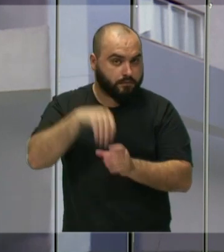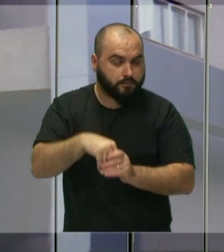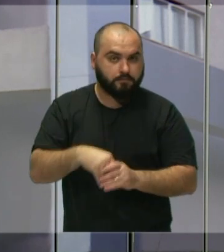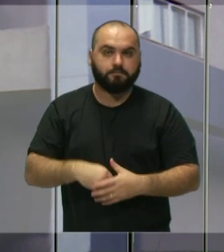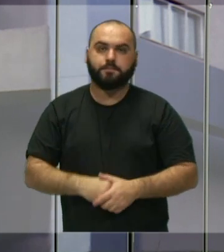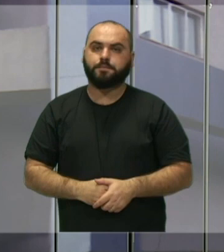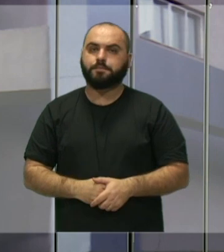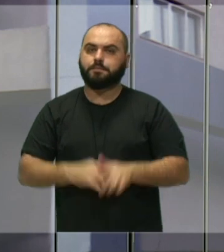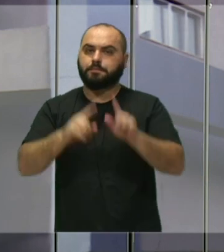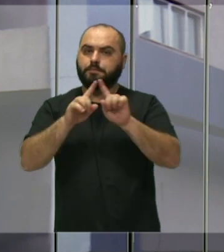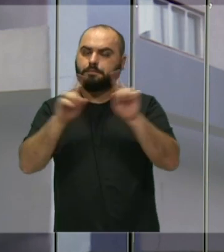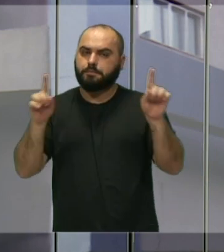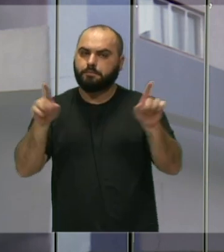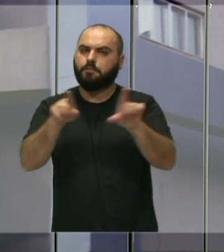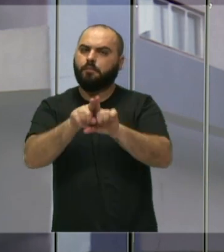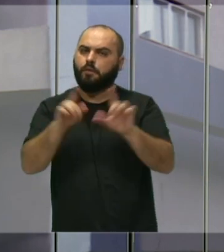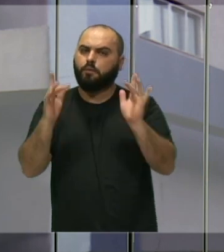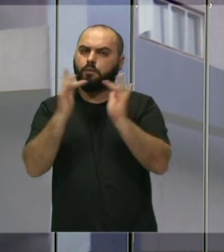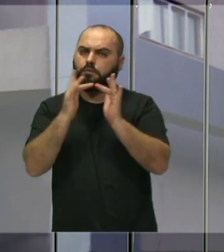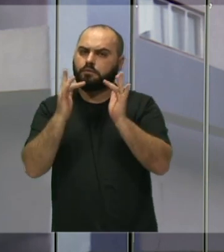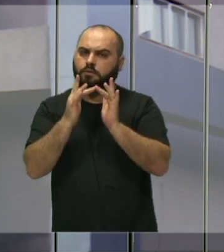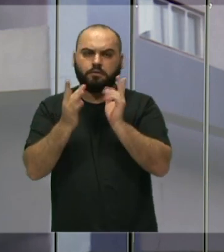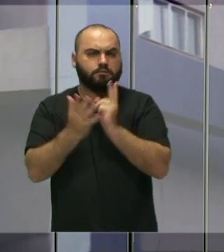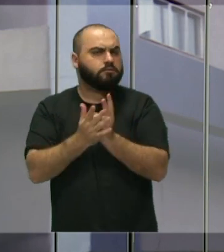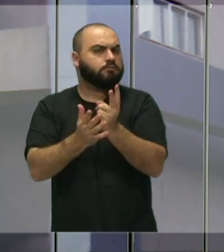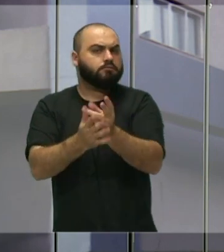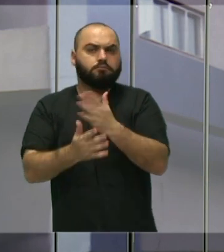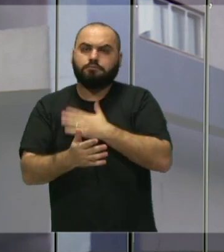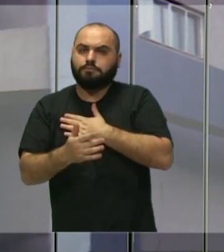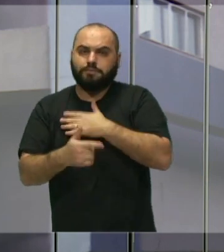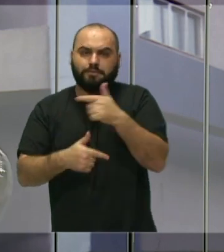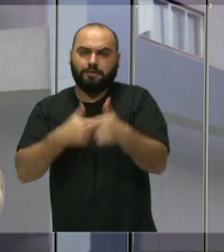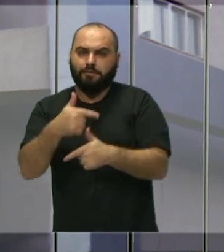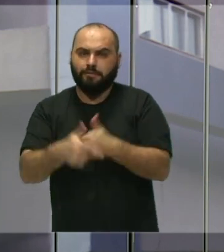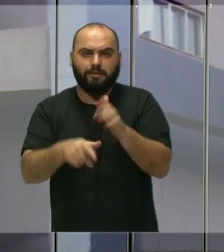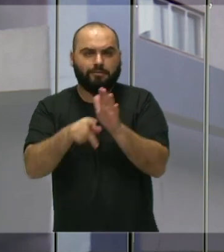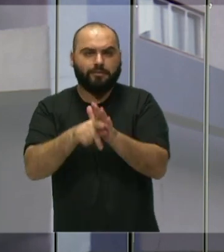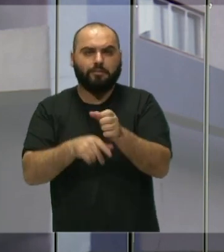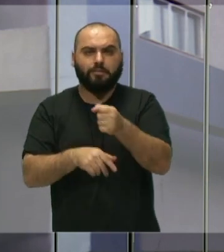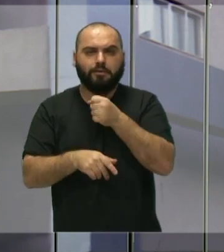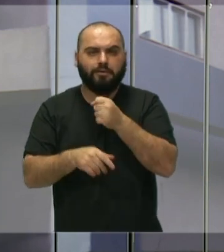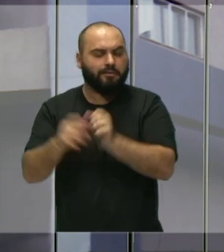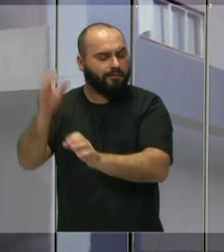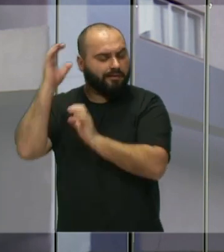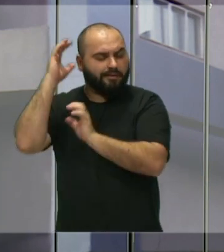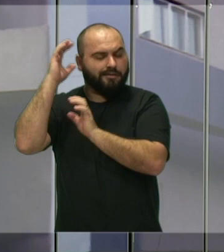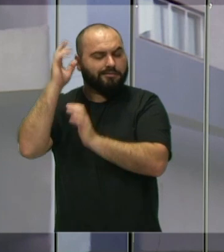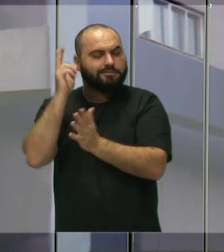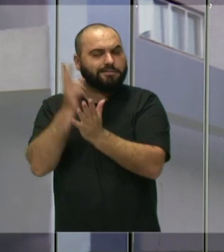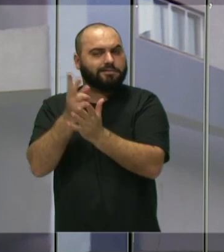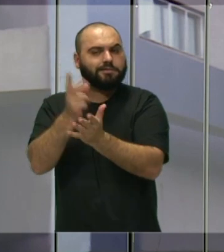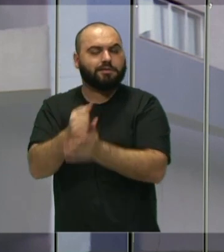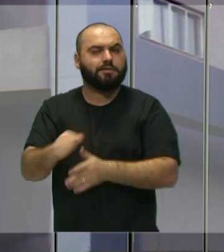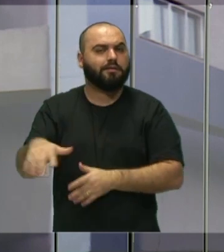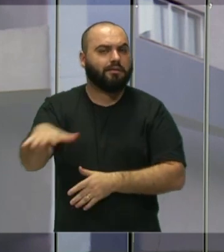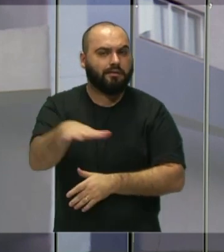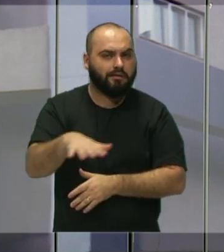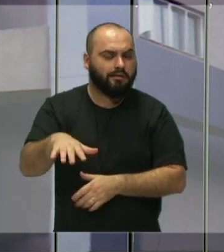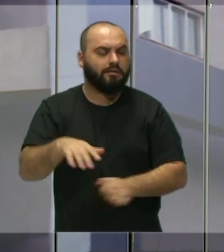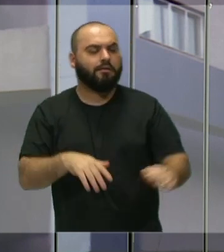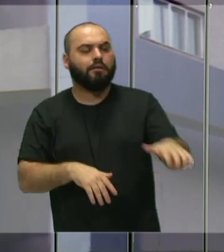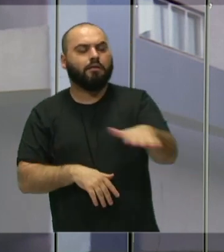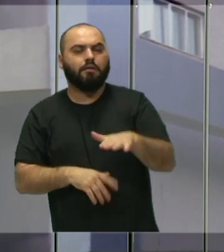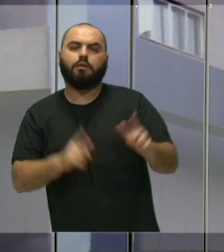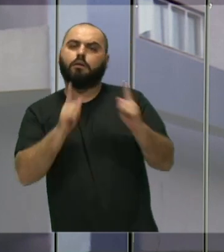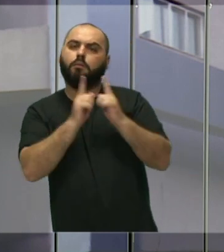mas também por um contato que eu sempre tive, até no meu trabalho enquanto comunicador, radialista, nessas áreas também atendendo a